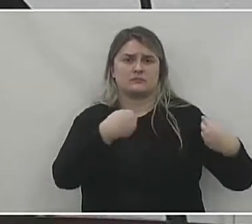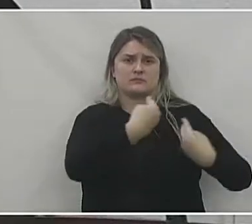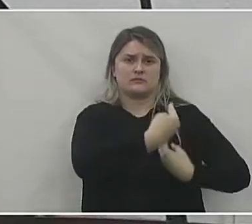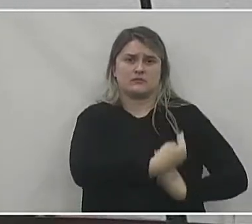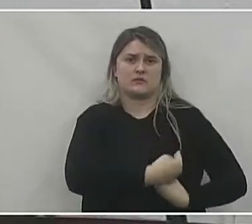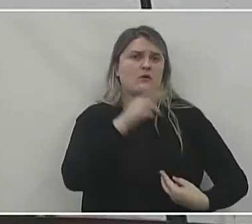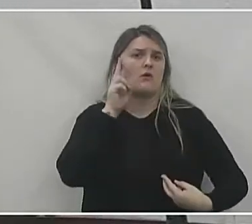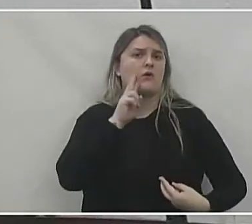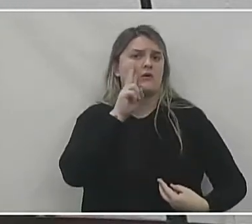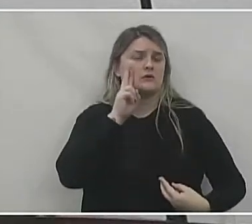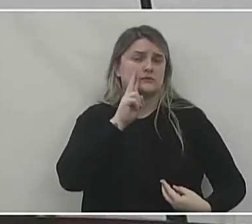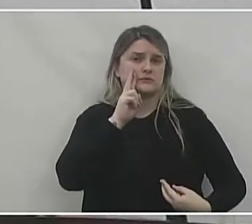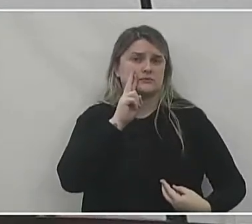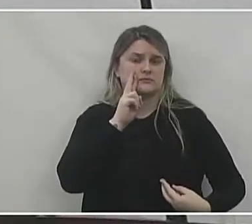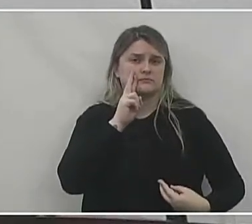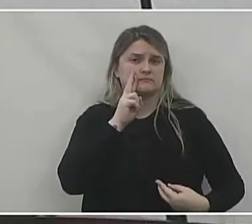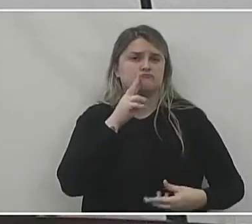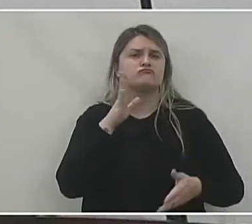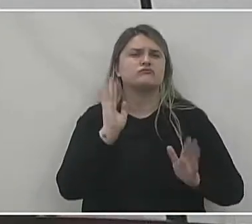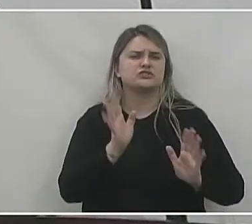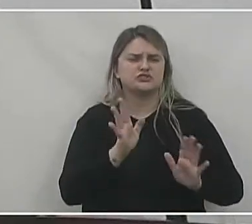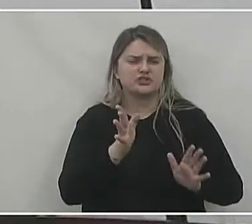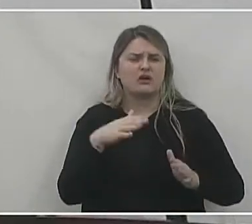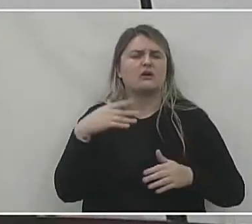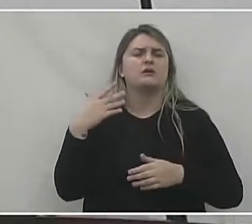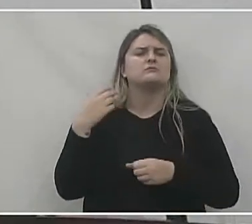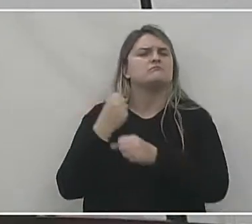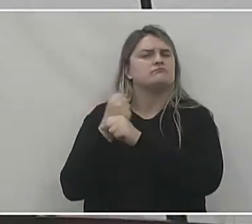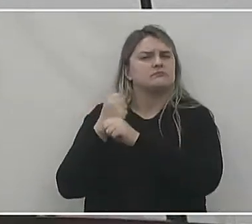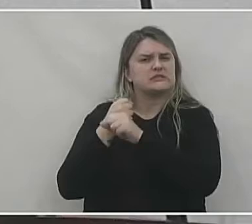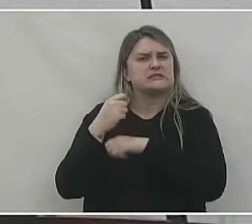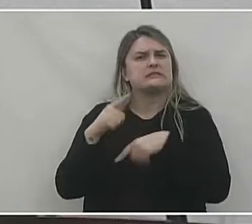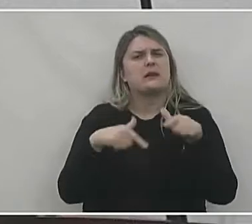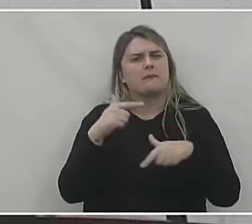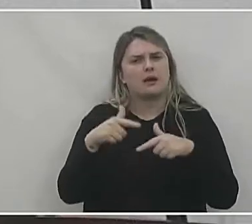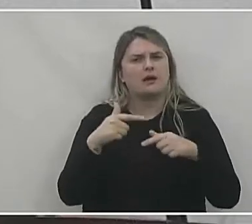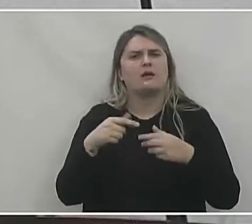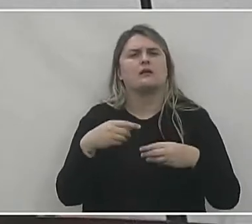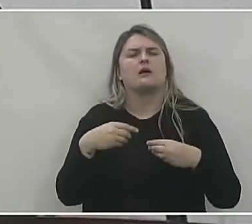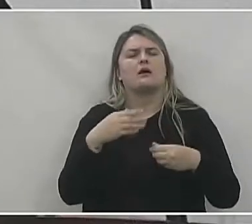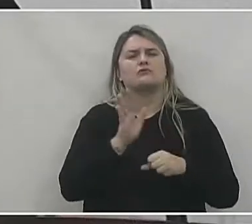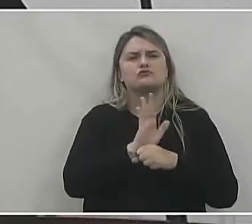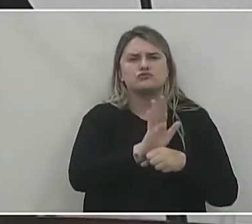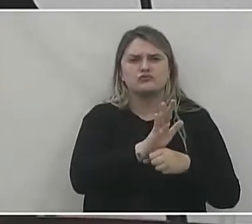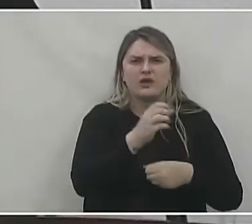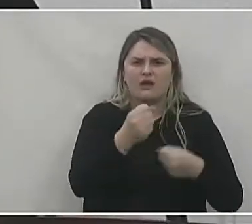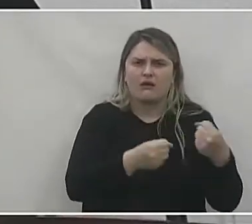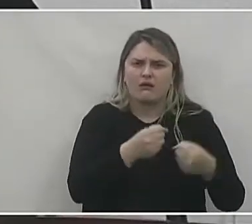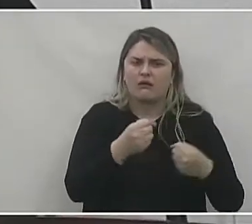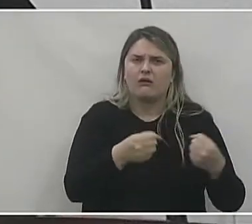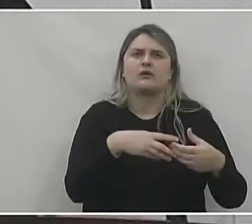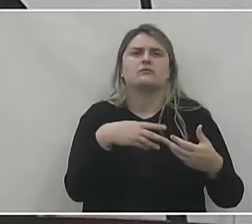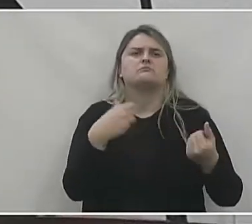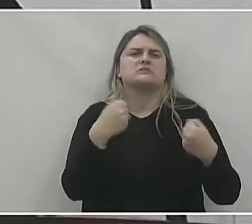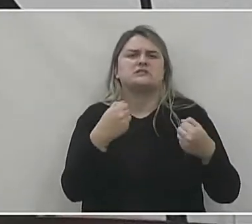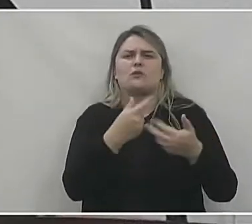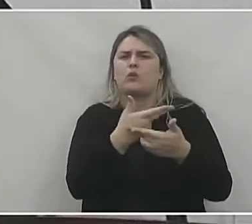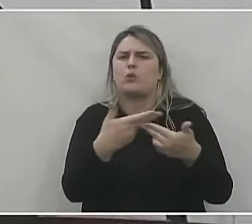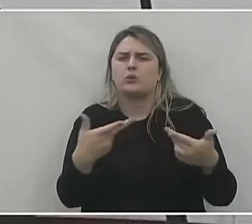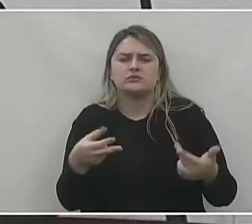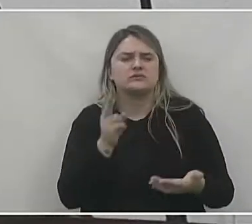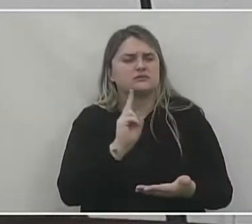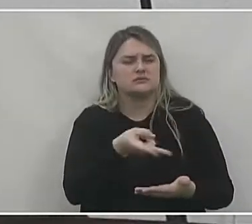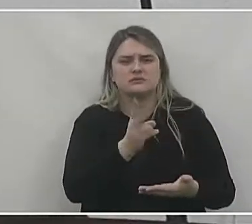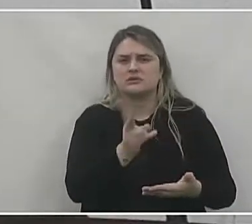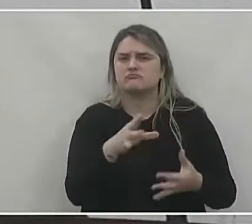Combate ao Câncer, que essa de longa data nós viemos trabalhando junto com carro, quando precisava sempre a gente